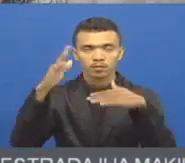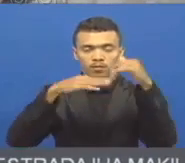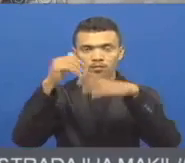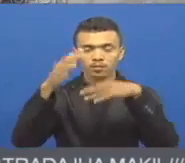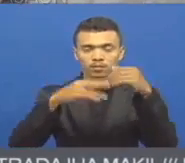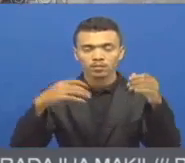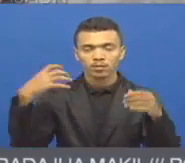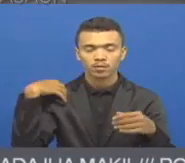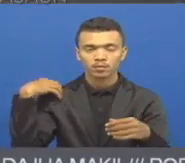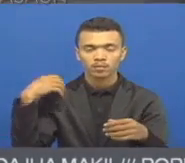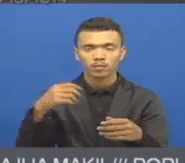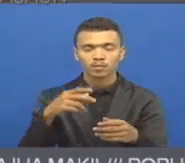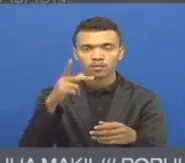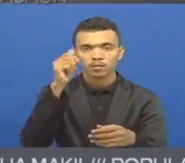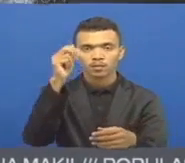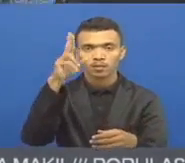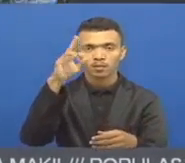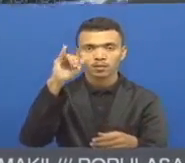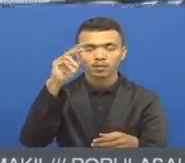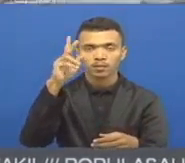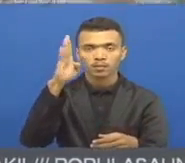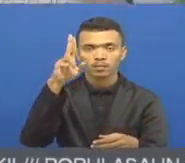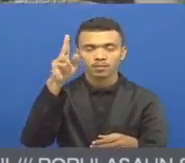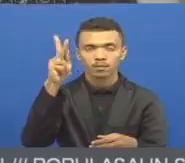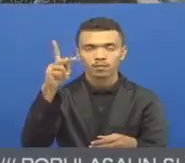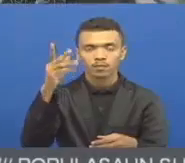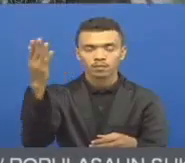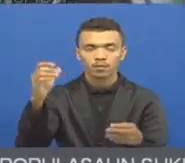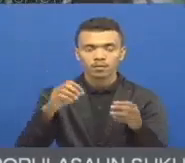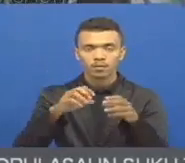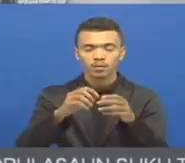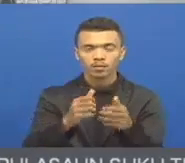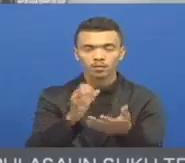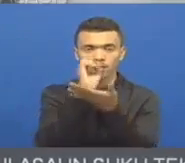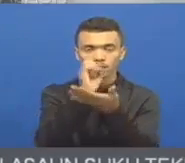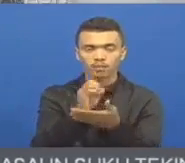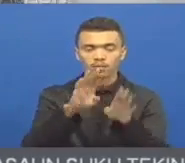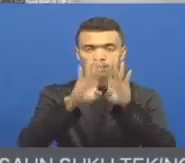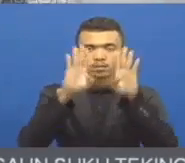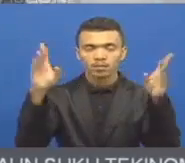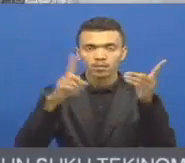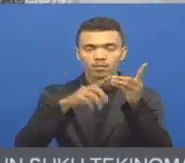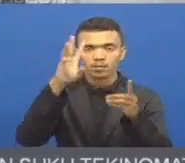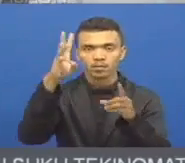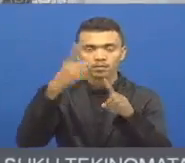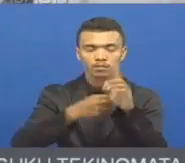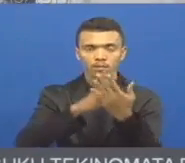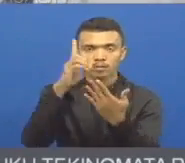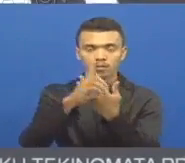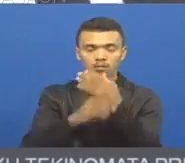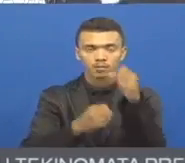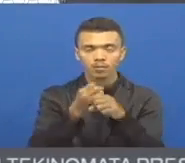construção edifício Caibalgo investimento finança. E raiwa lança e loronen. Fulan dezembro tinan